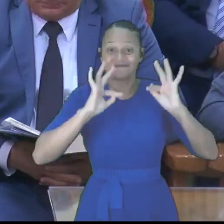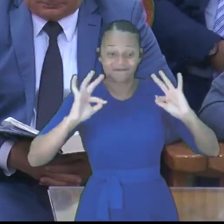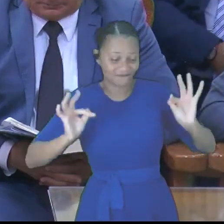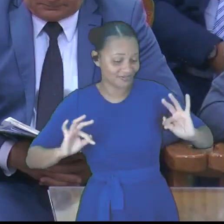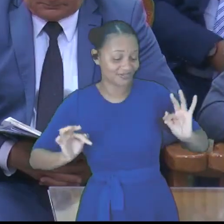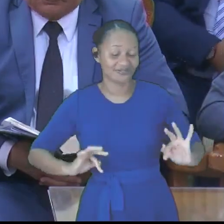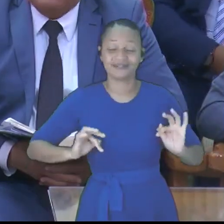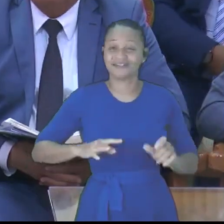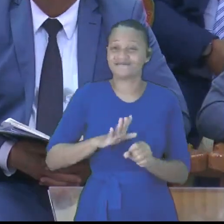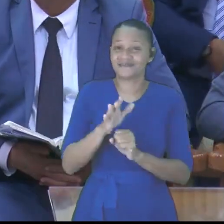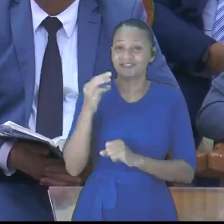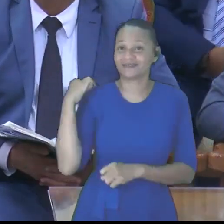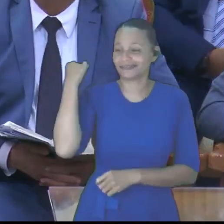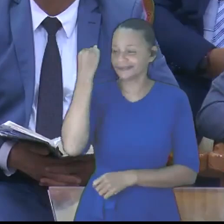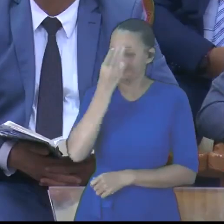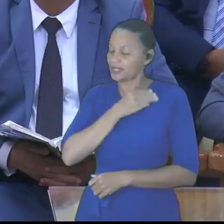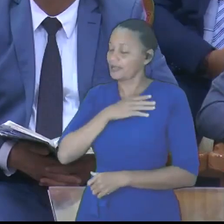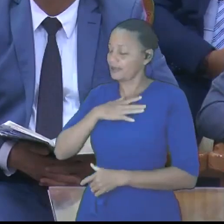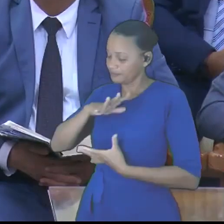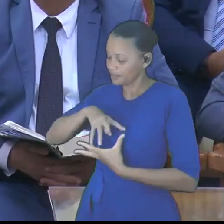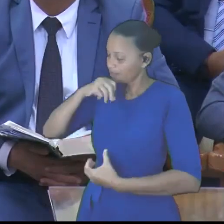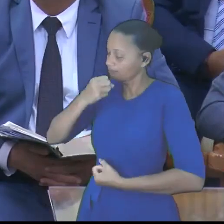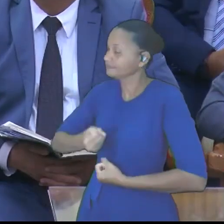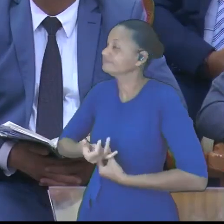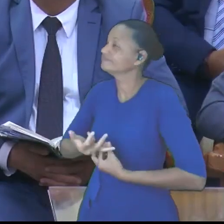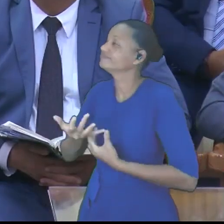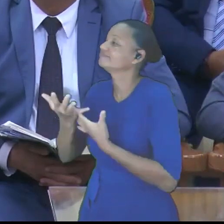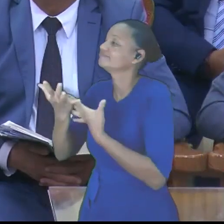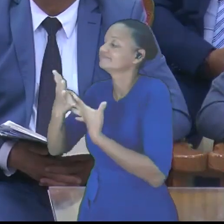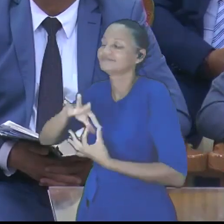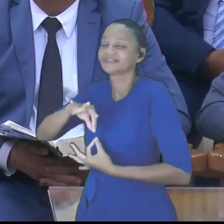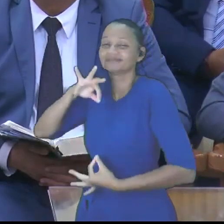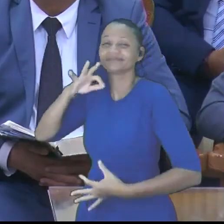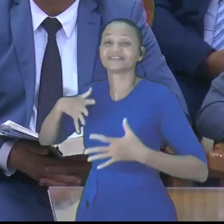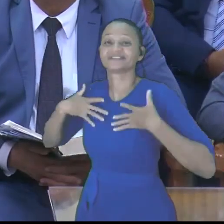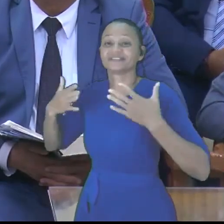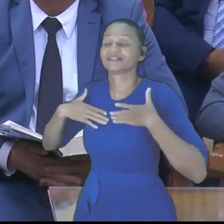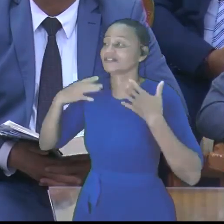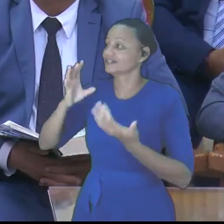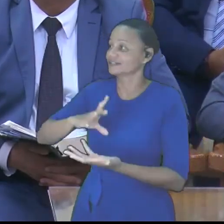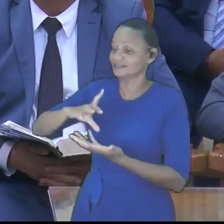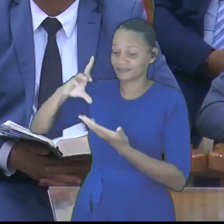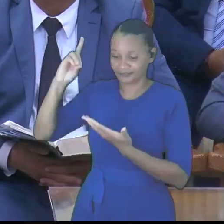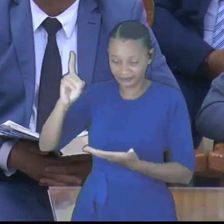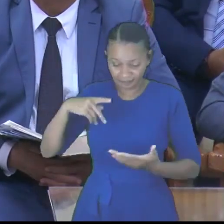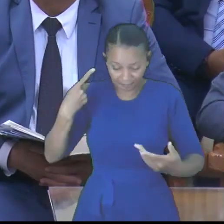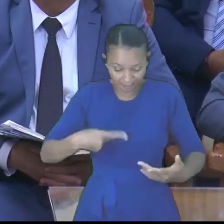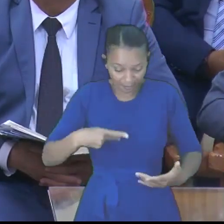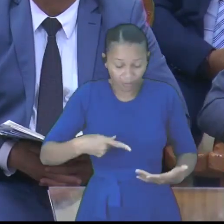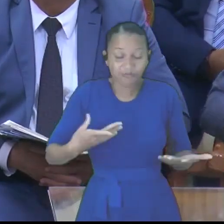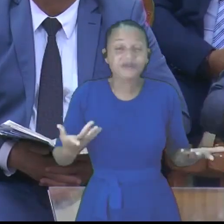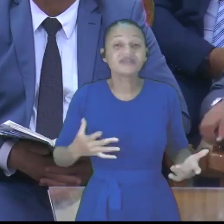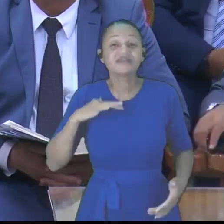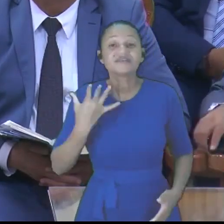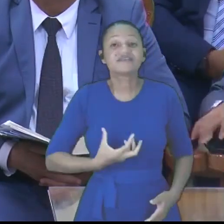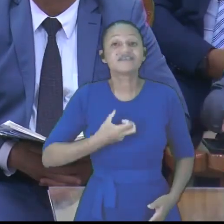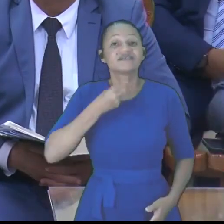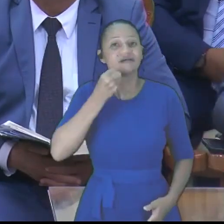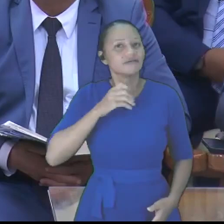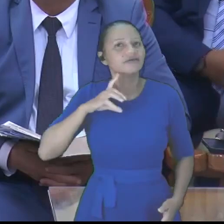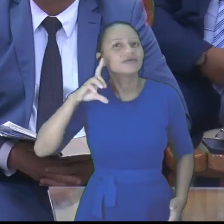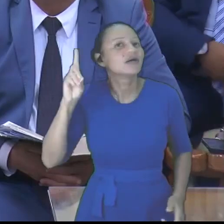Senhor e o meu espírito se alegra em Deus, meu Salvador. Ela própria glorificou o seu Filho. Porque quem é o Salvador? Quem é o Deus